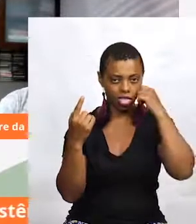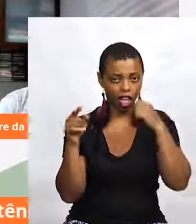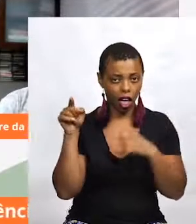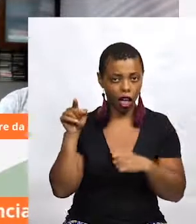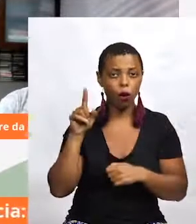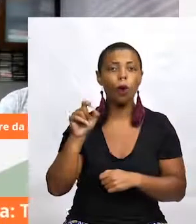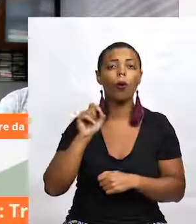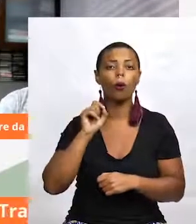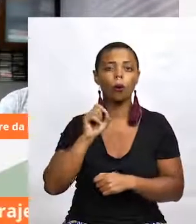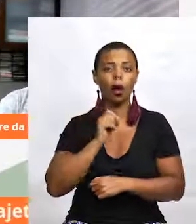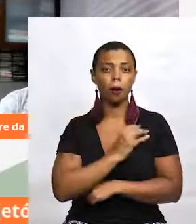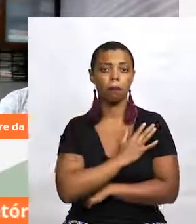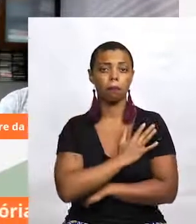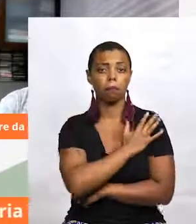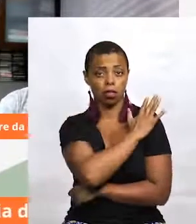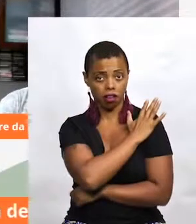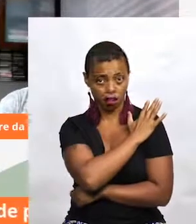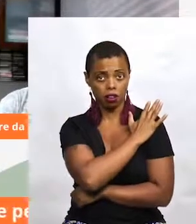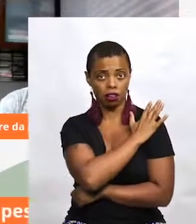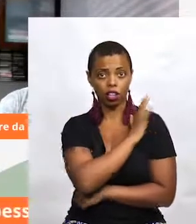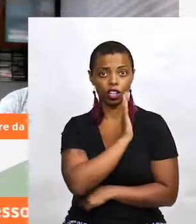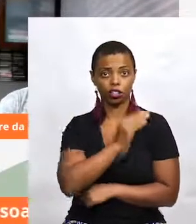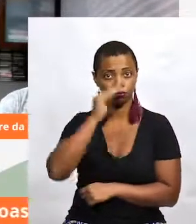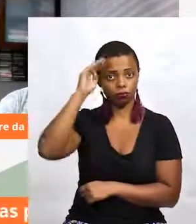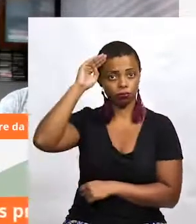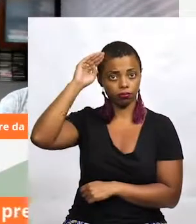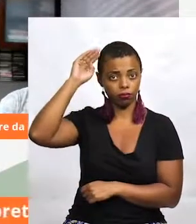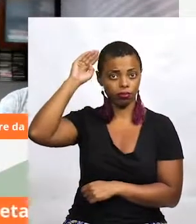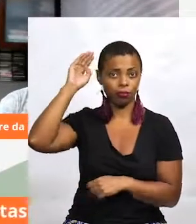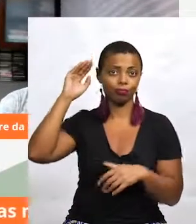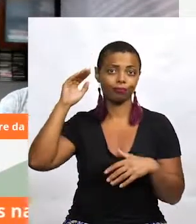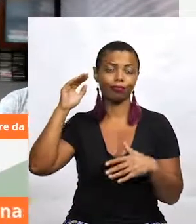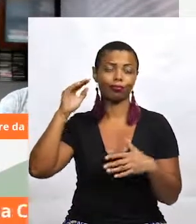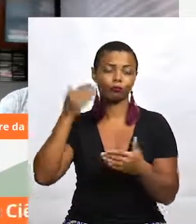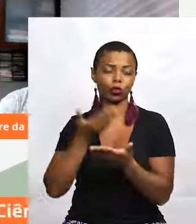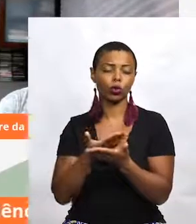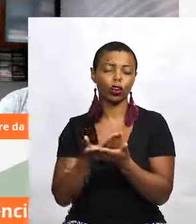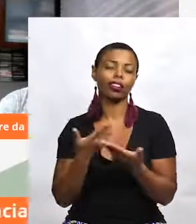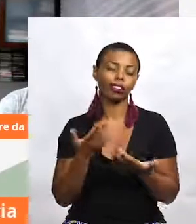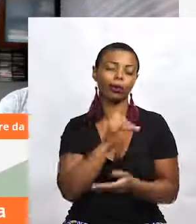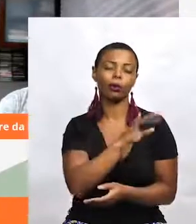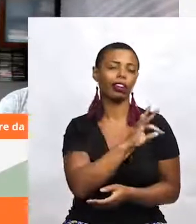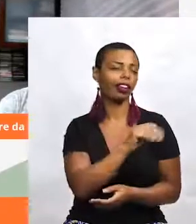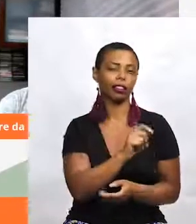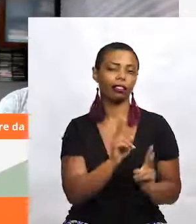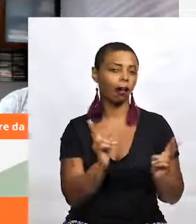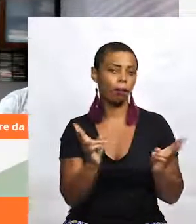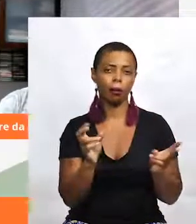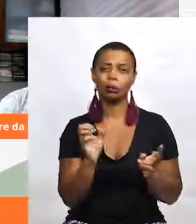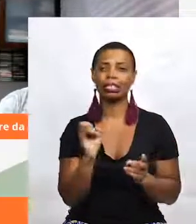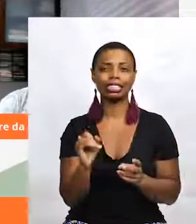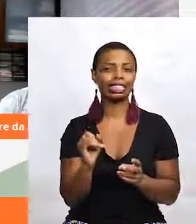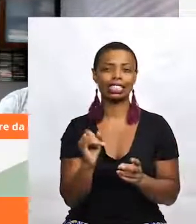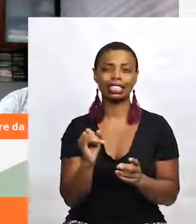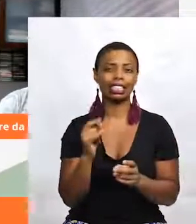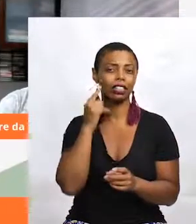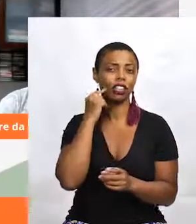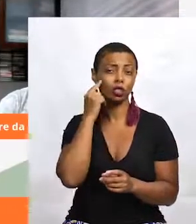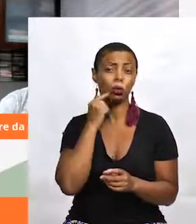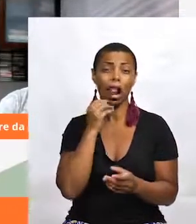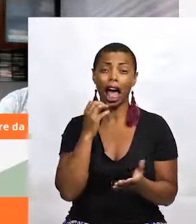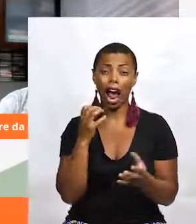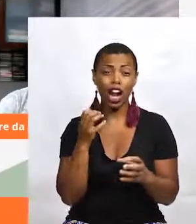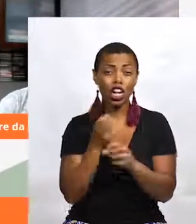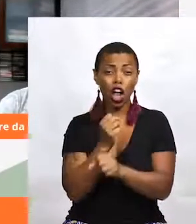ele é militar, ele fez academia, portanto o ITA já era dele, mesmo que ele tivesse dado zero no, no vestibular. Ele já